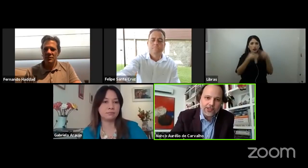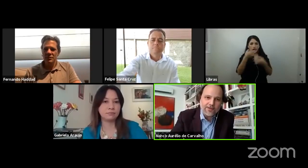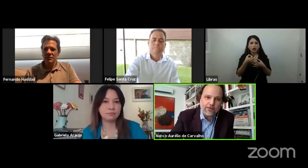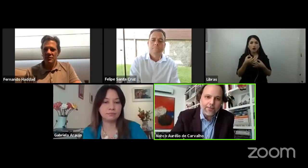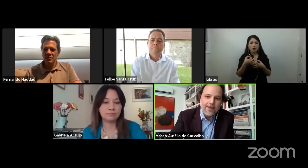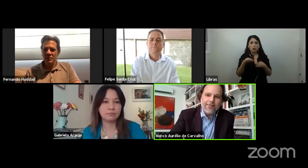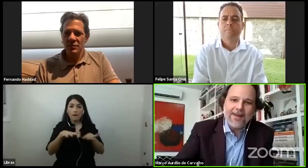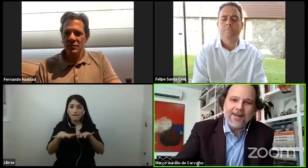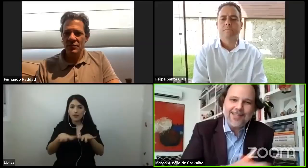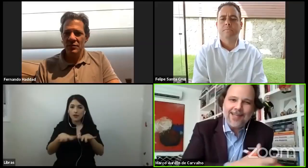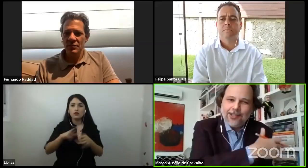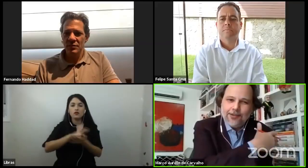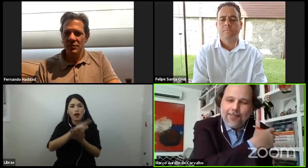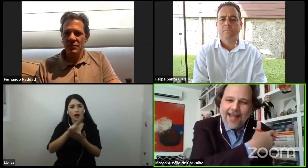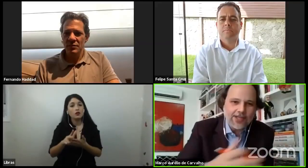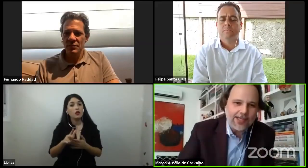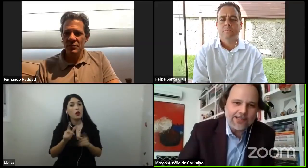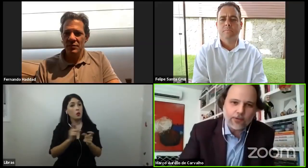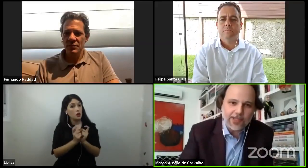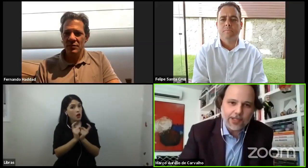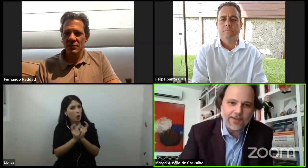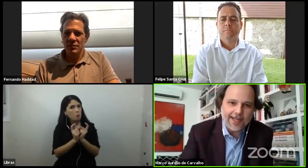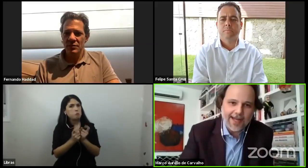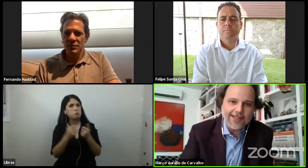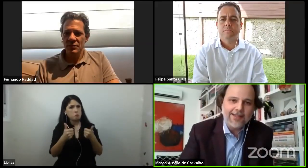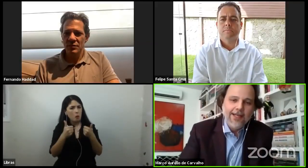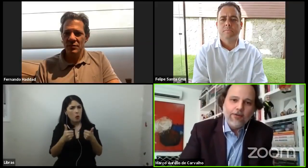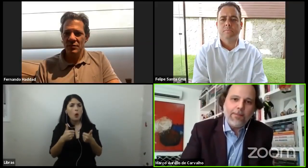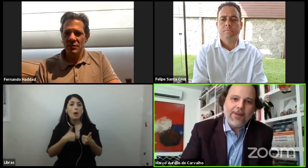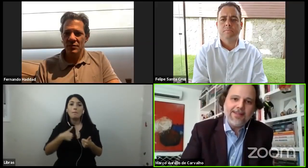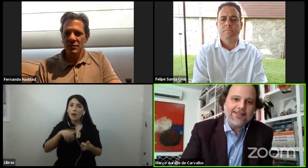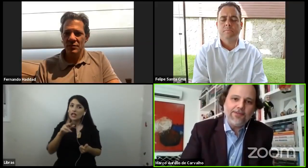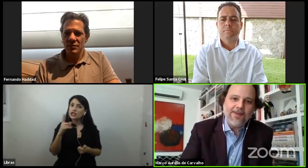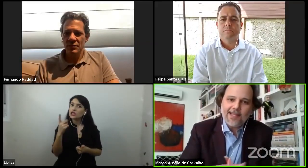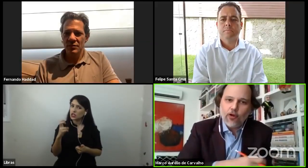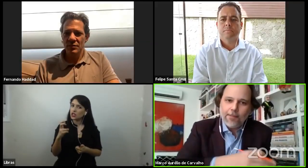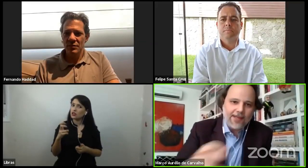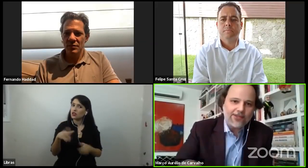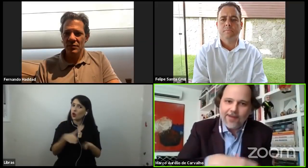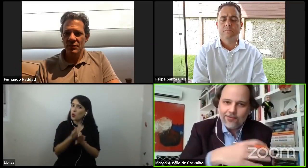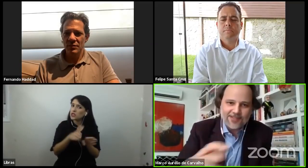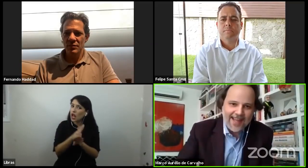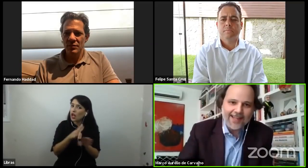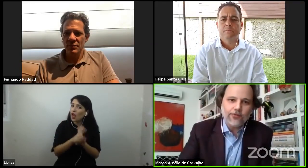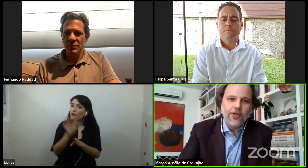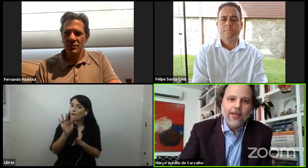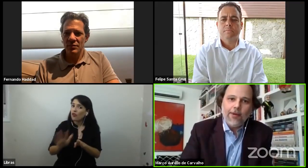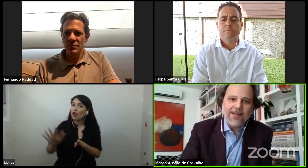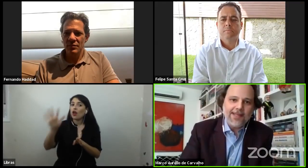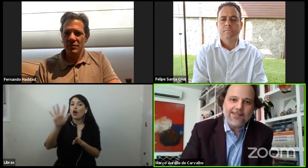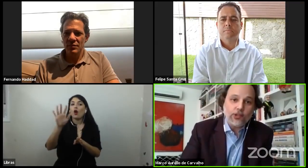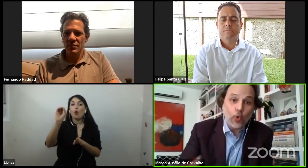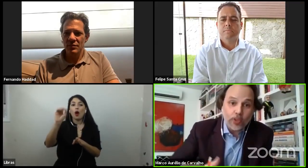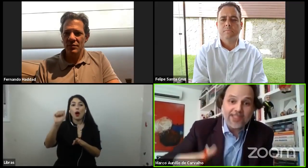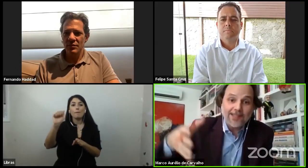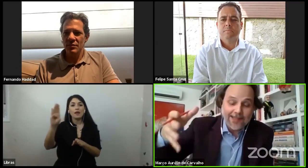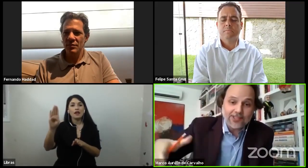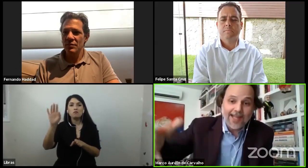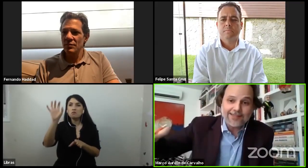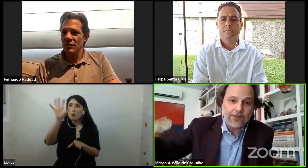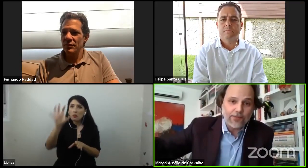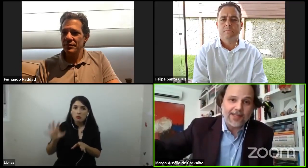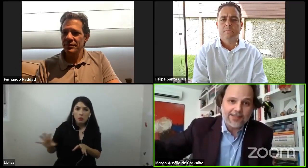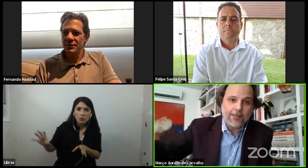muito positiva com a presença de mais de 15 conselheiros federais, com a presença de várias OABs de vários estados, com a presença de todas